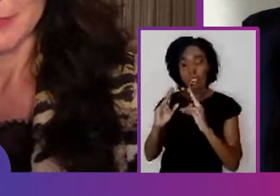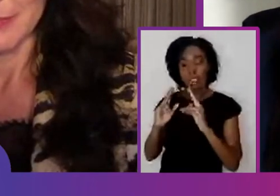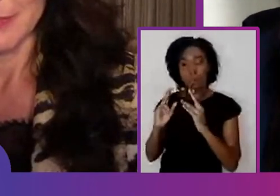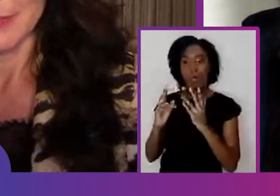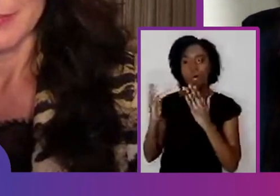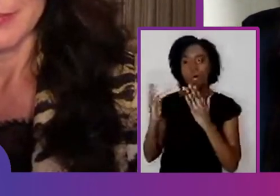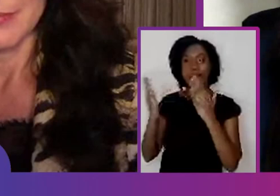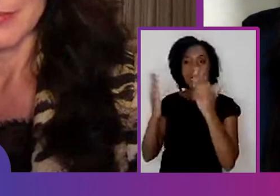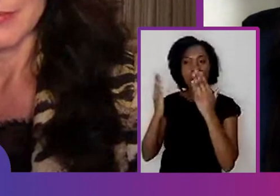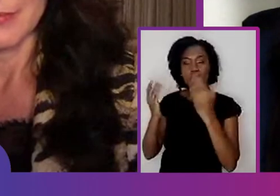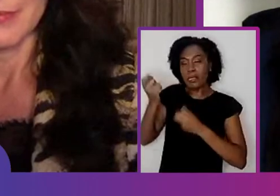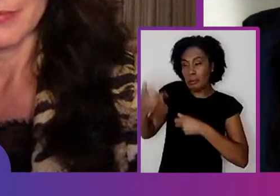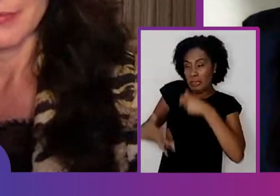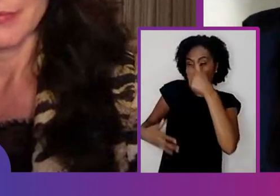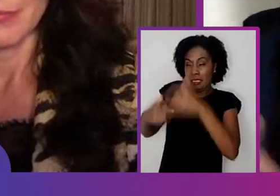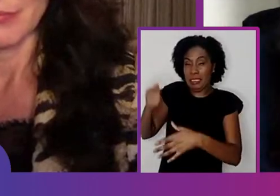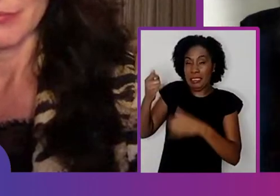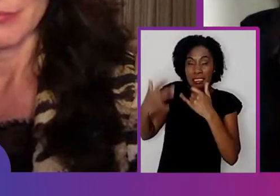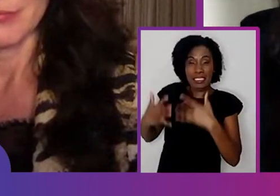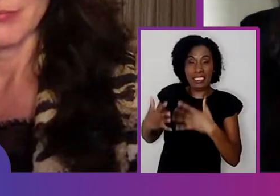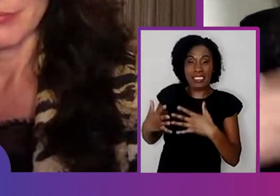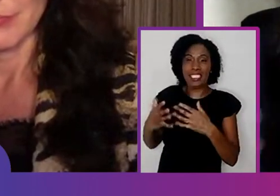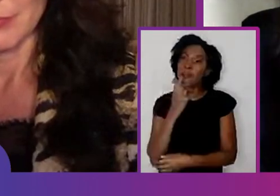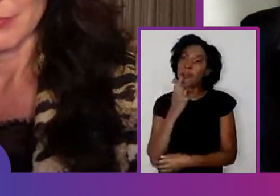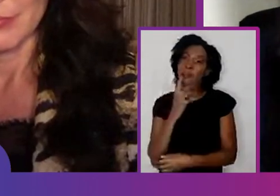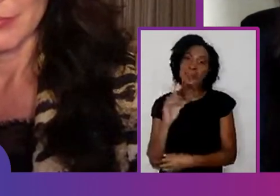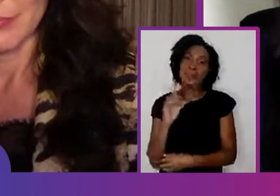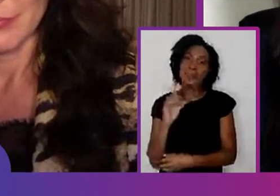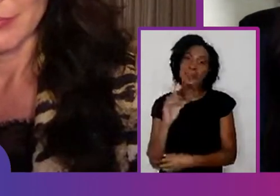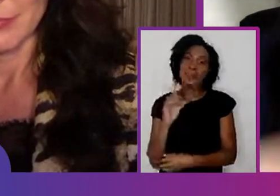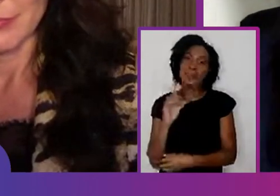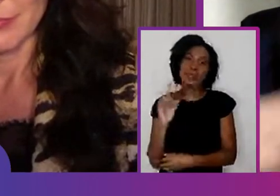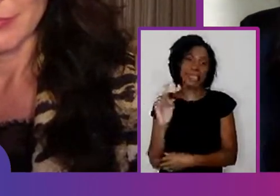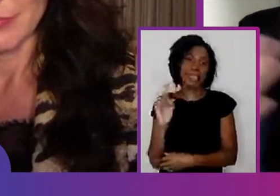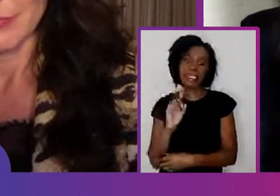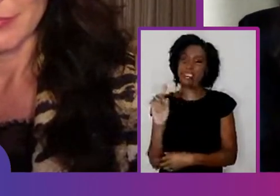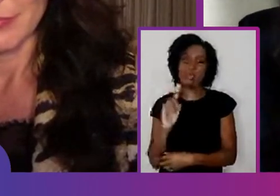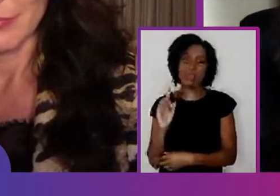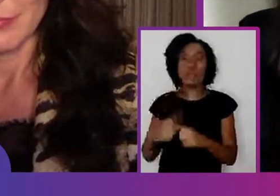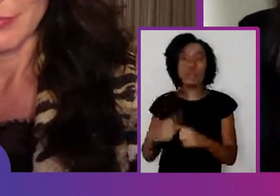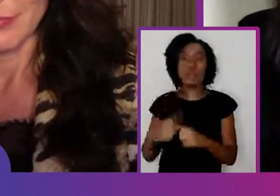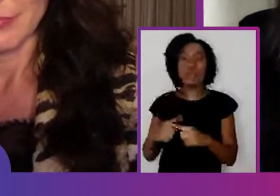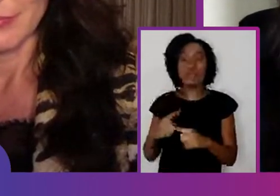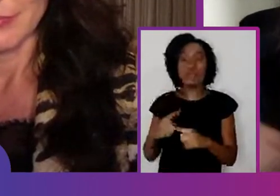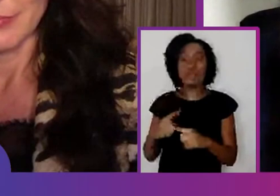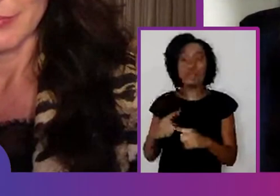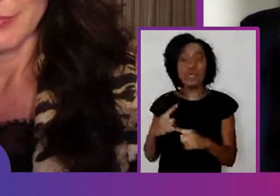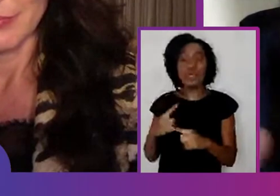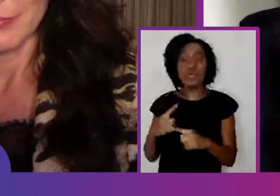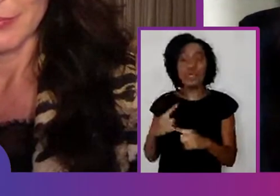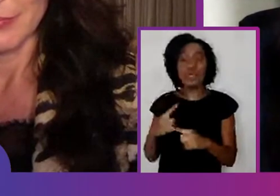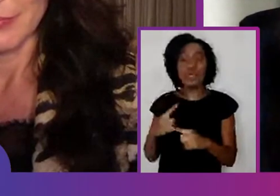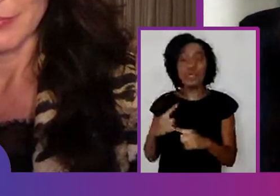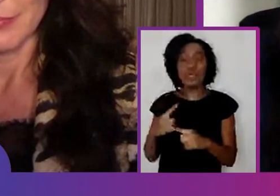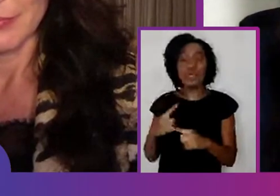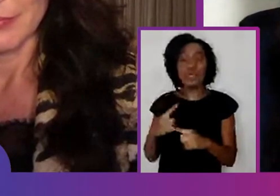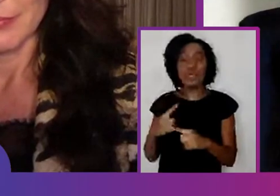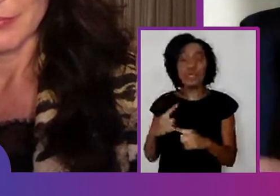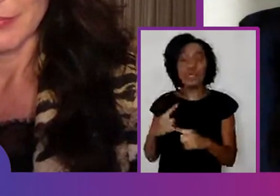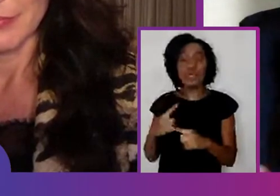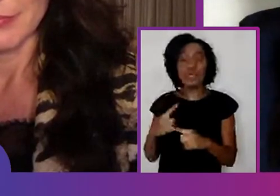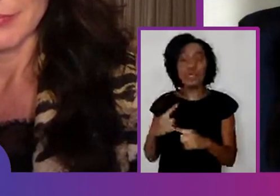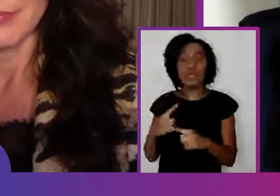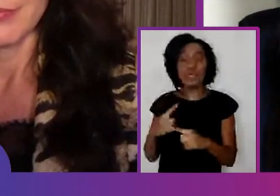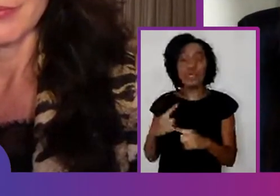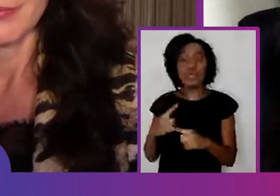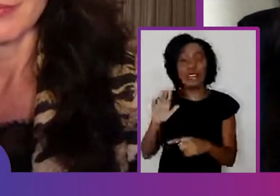E a gente, às vezes, faz isso. Porque a criança parece que não responde, a criança parece que não entende, a gente fica falando com a criança coisas que não é para falar com criança,